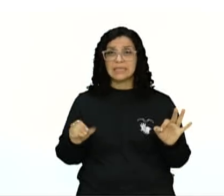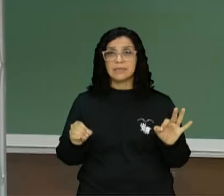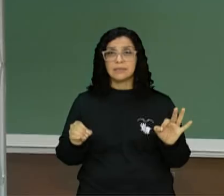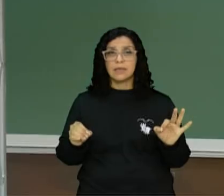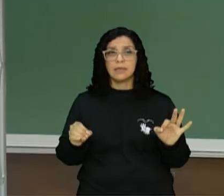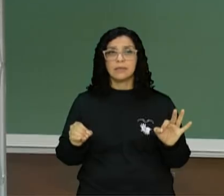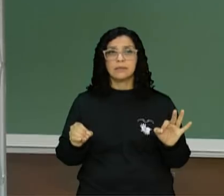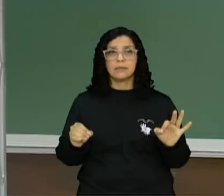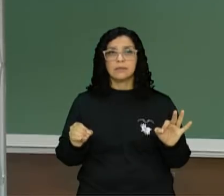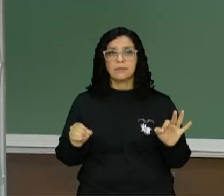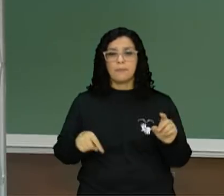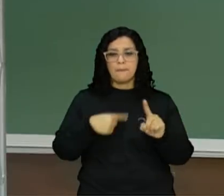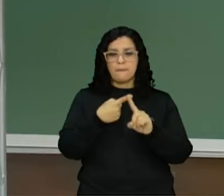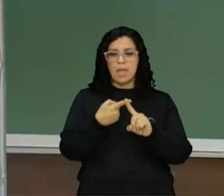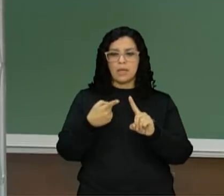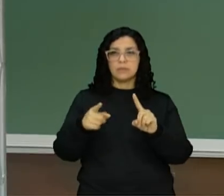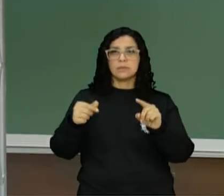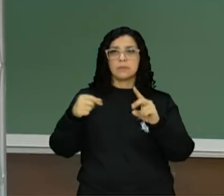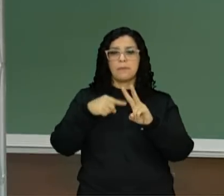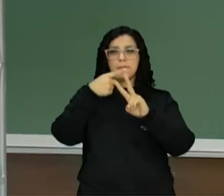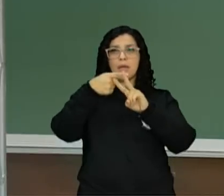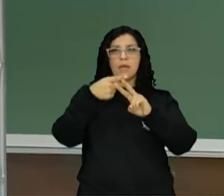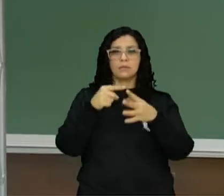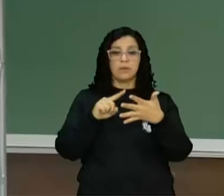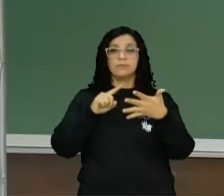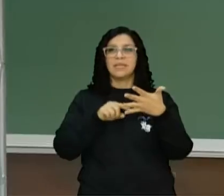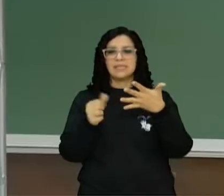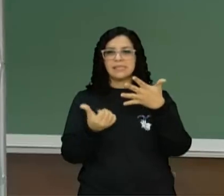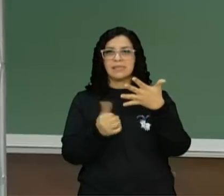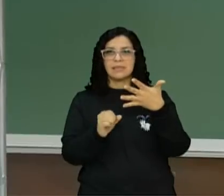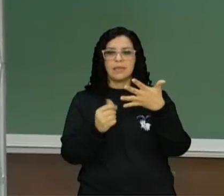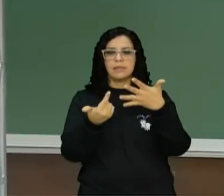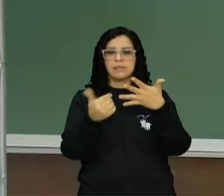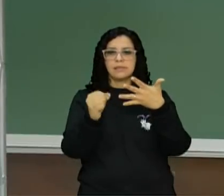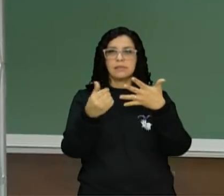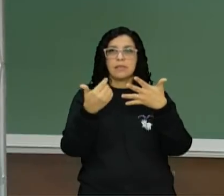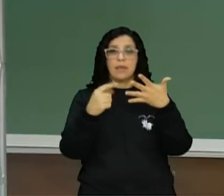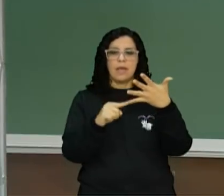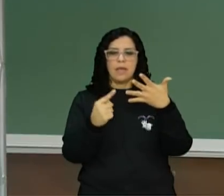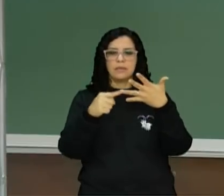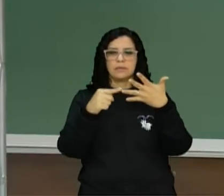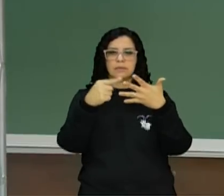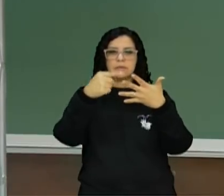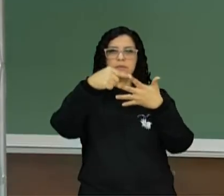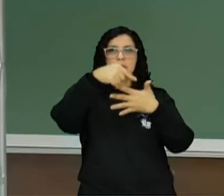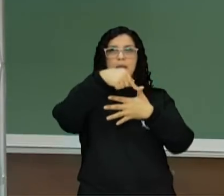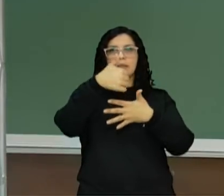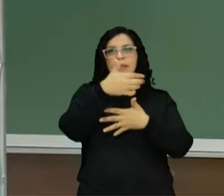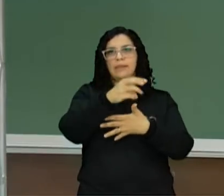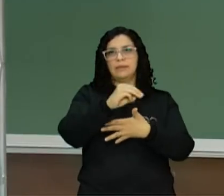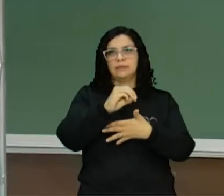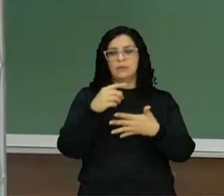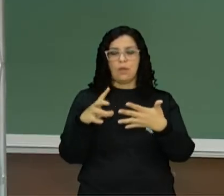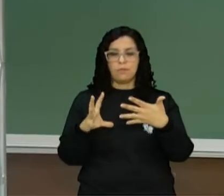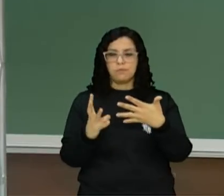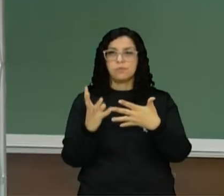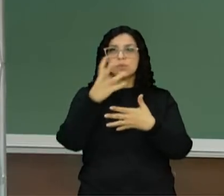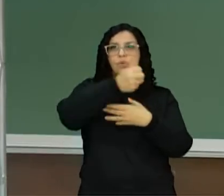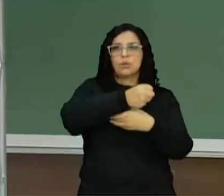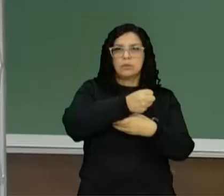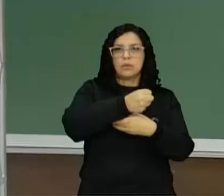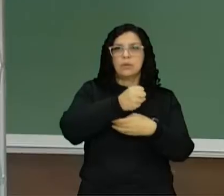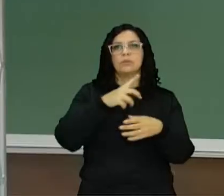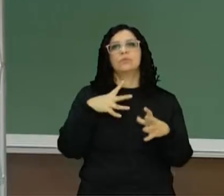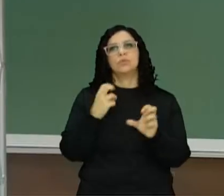esse tamanho, mais esse tamanho, mais esse tamanho, mais esse, mais esse. Então, o que eu vou fazer? Eu vou somar os termos